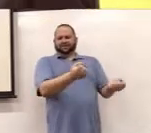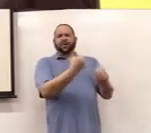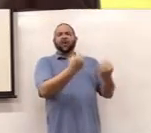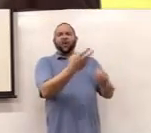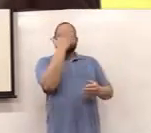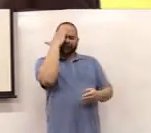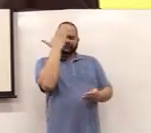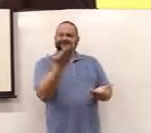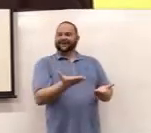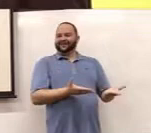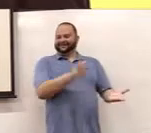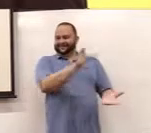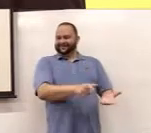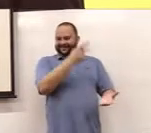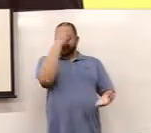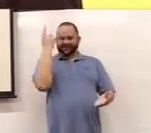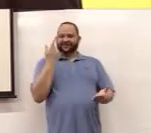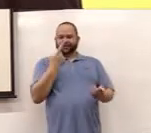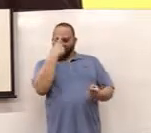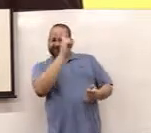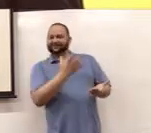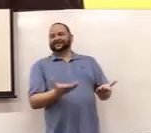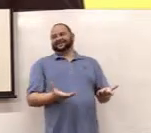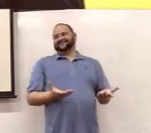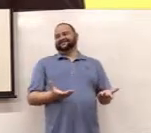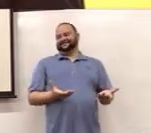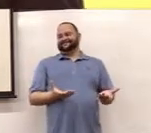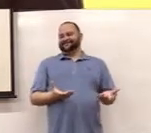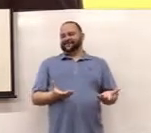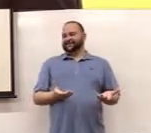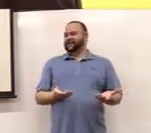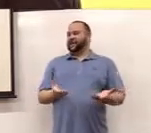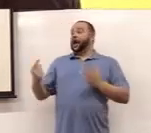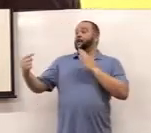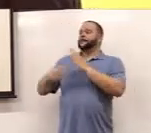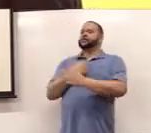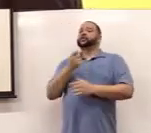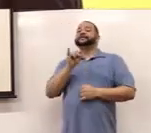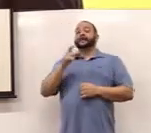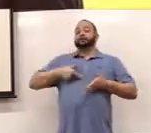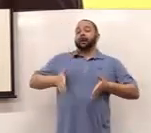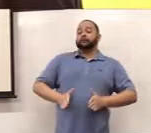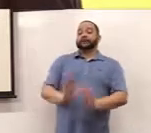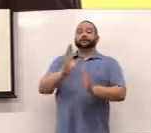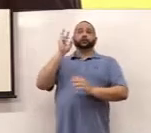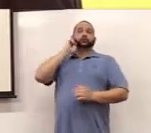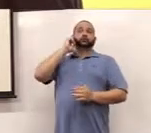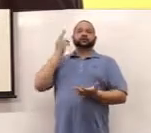fazendo? Se ele tivesse nascido assim, eu acho que não teria virado isso. Será?